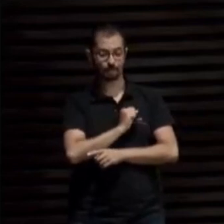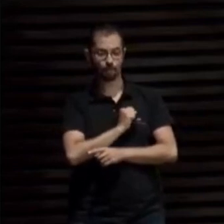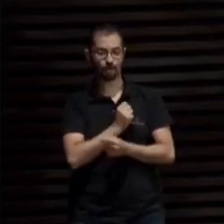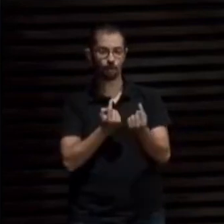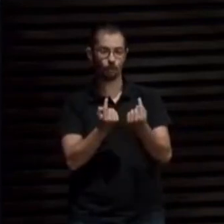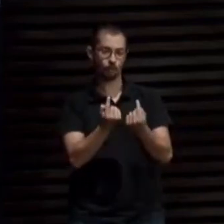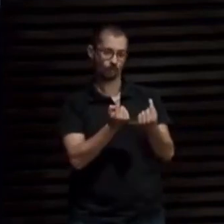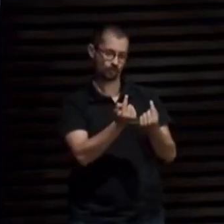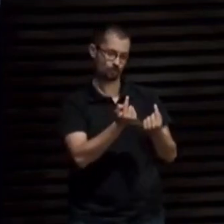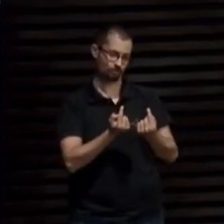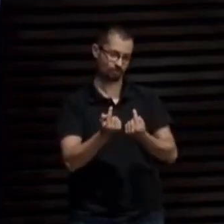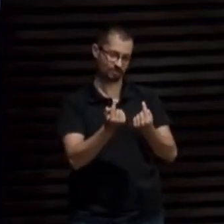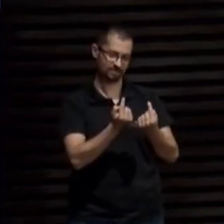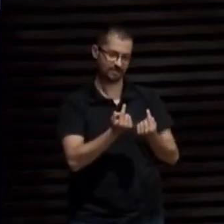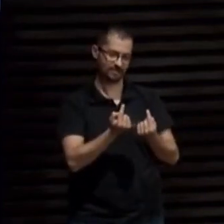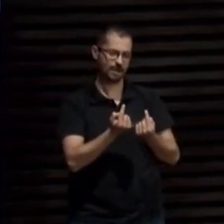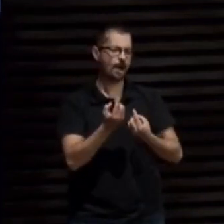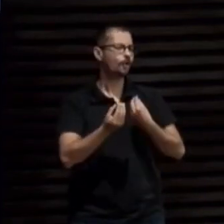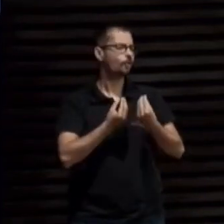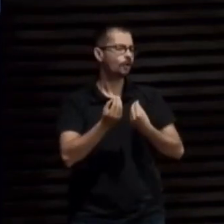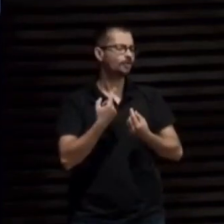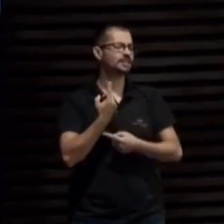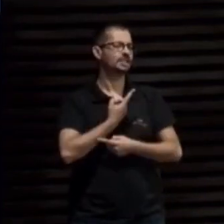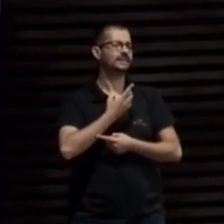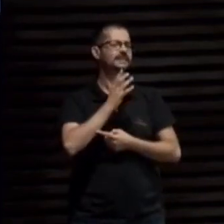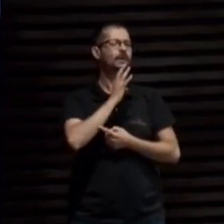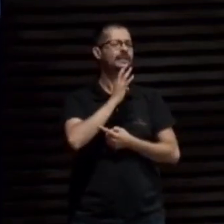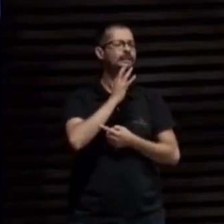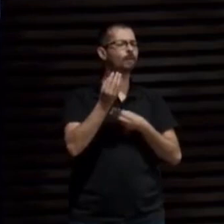outros. Como é que nós vamos ser conhecidos?